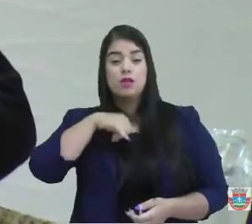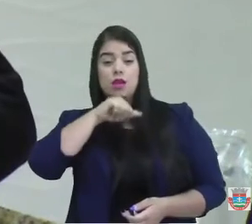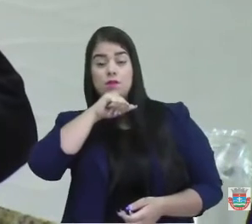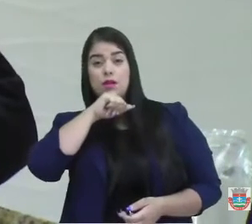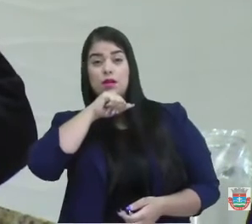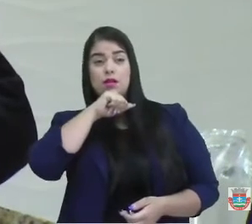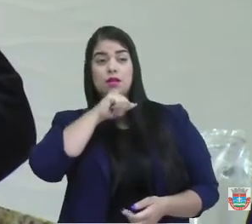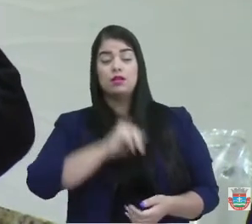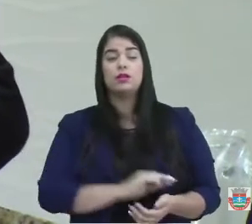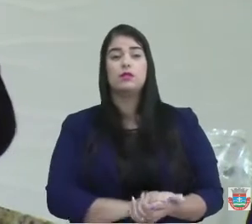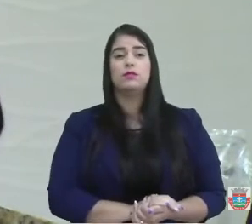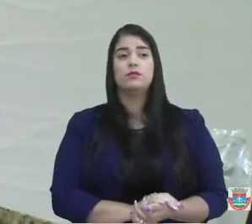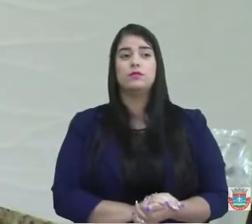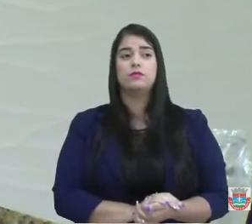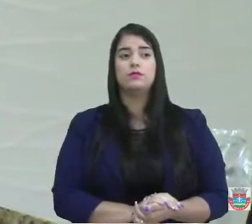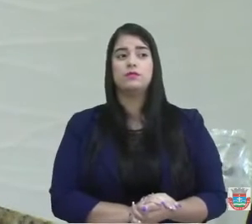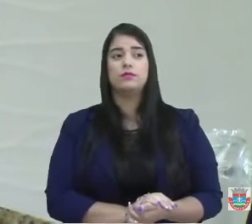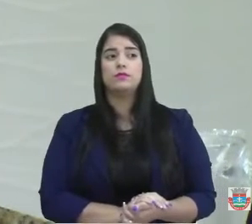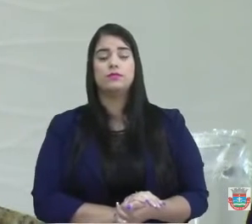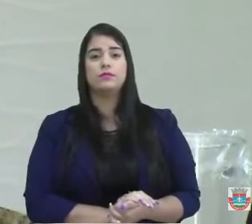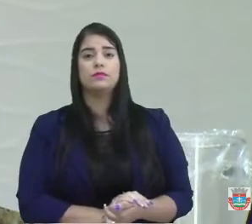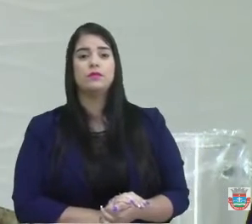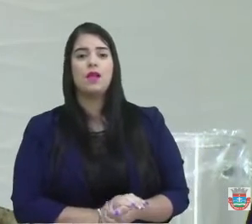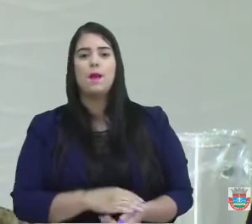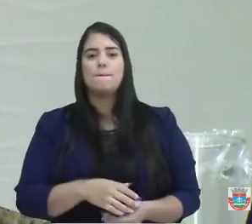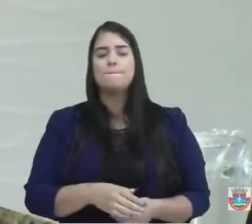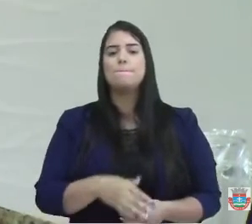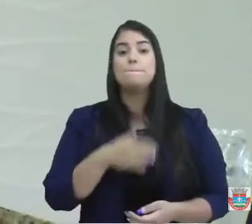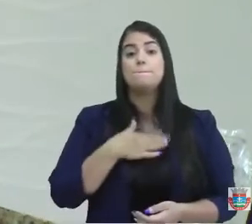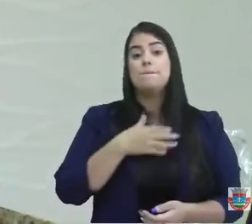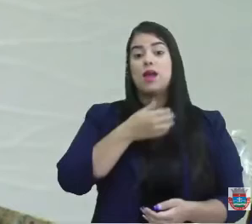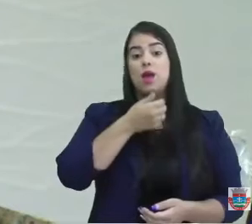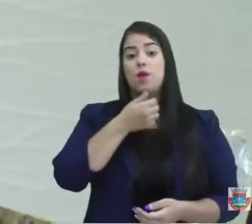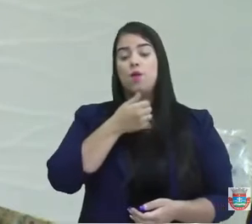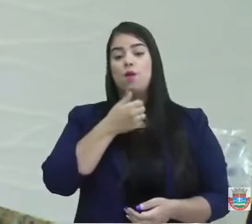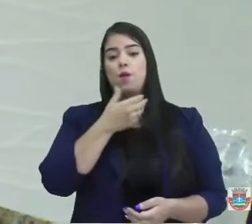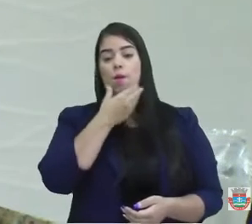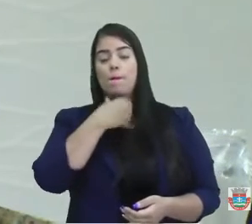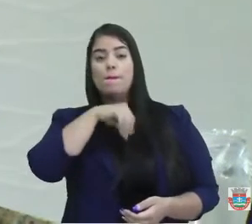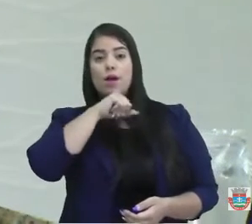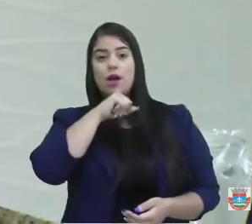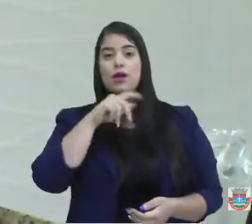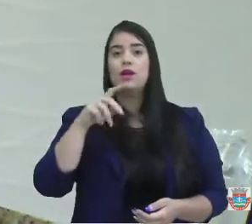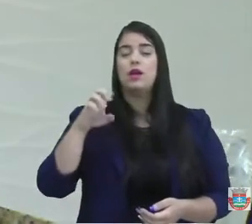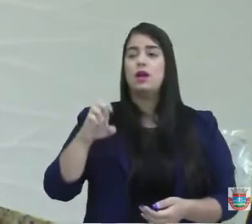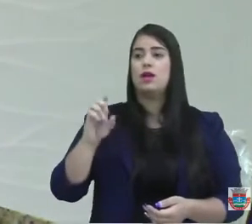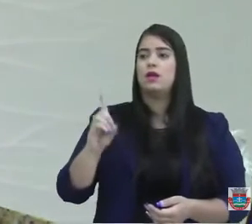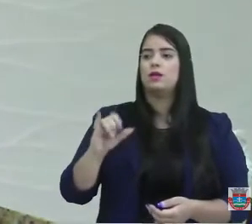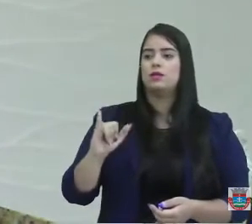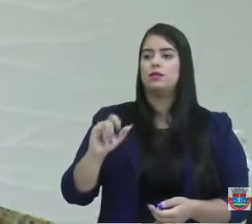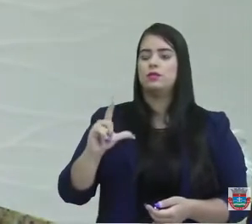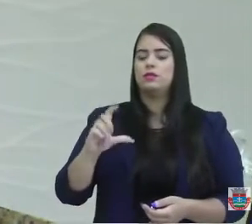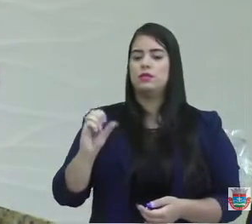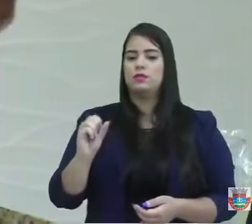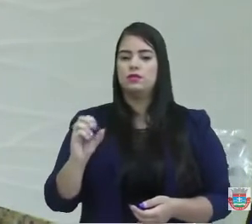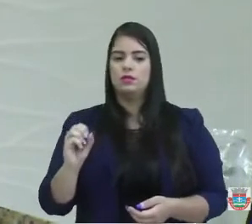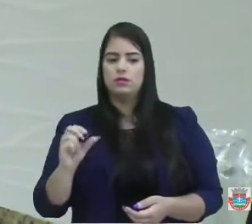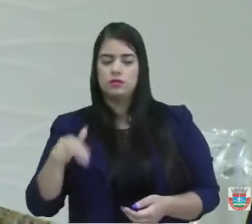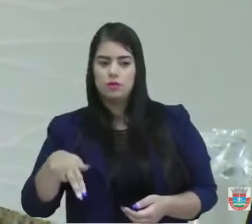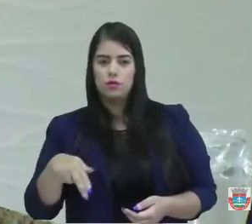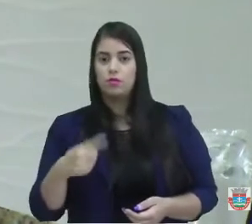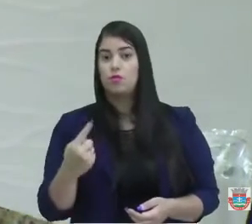Ponte. E meu pai é Deus Pontes Belo. Aquele pai lá acima é pai de nós todos, mas na terra só tem um. Quando você vê